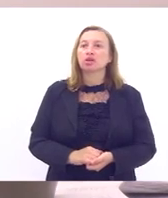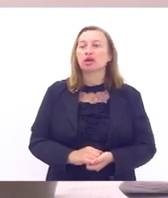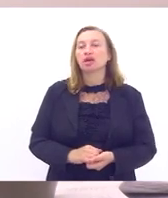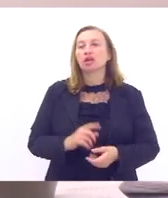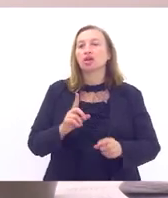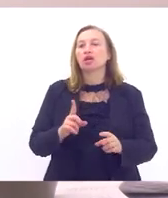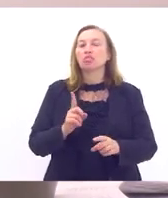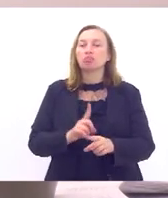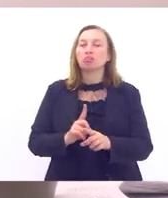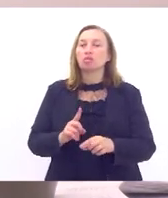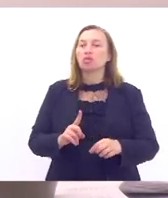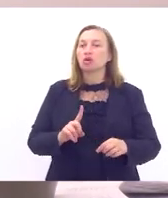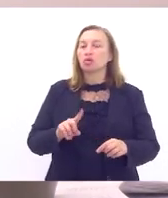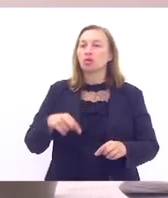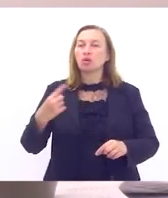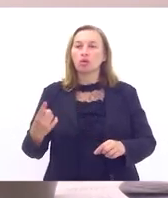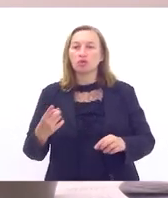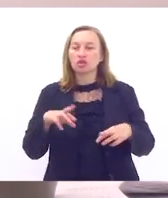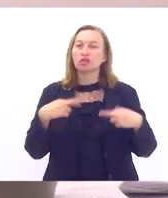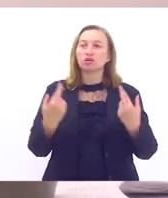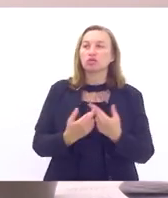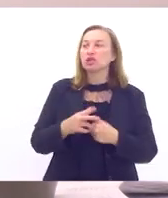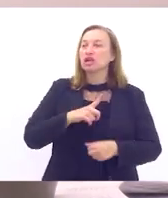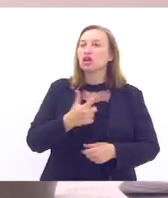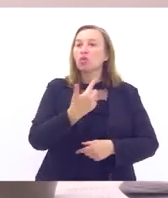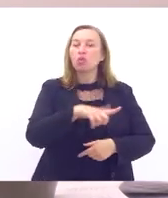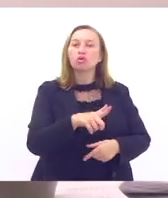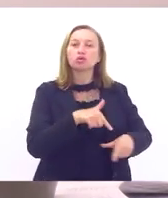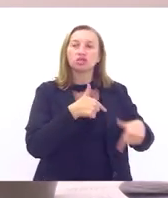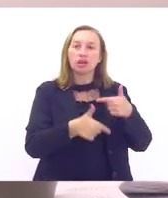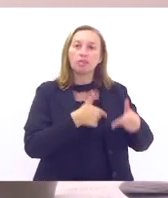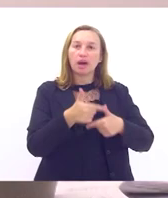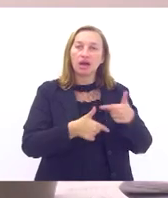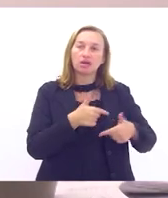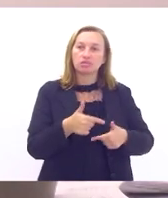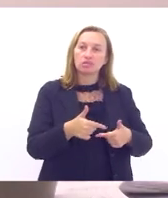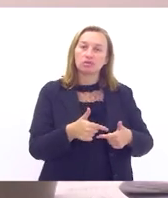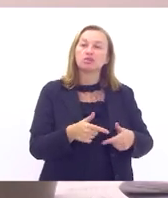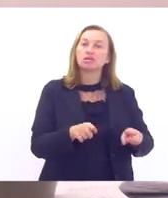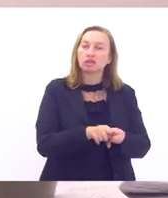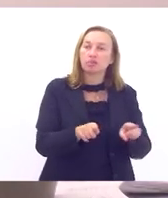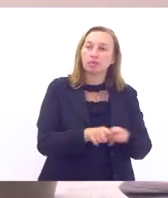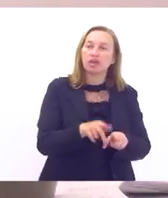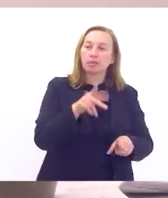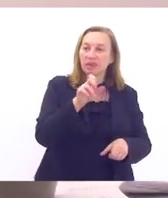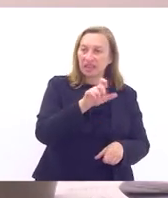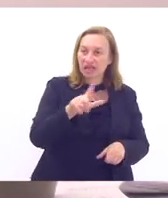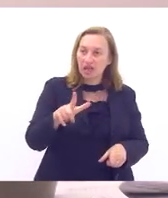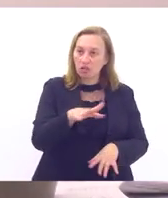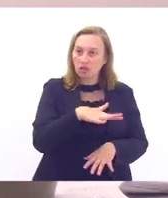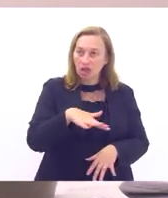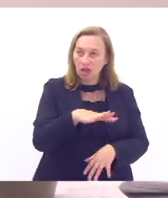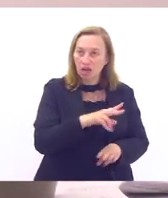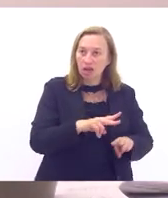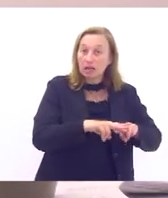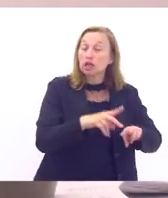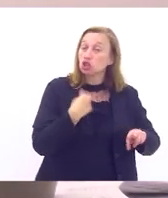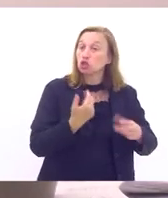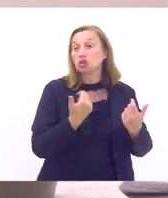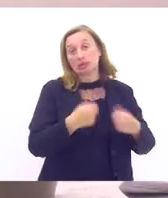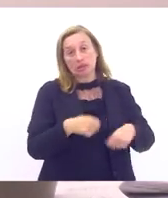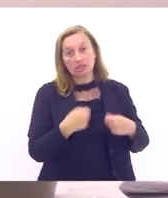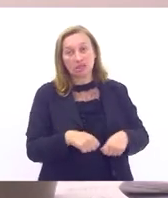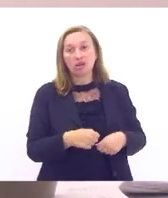mas existem outros serviços prestados no Sanatório Penal, né, muitos dos quais necessitamos não